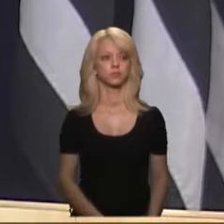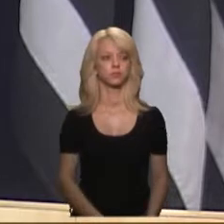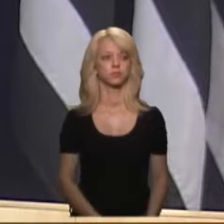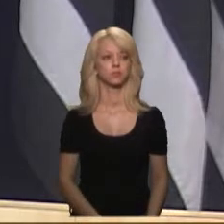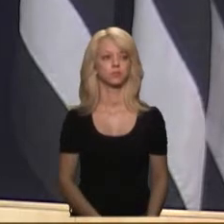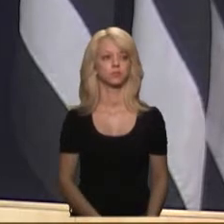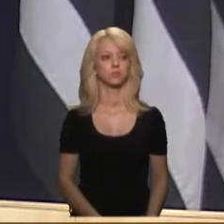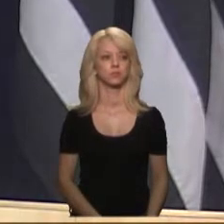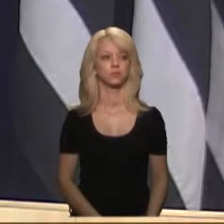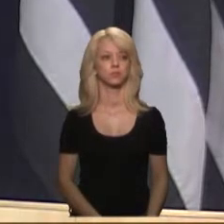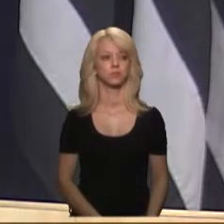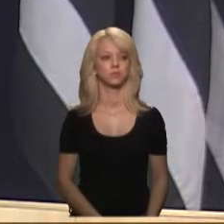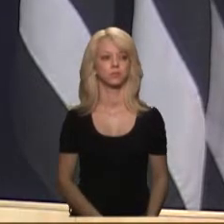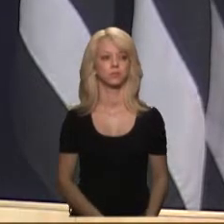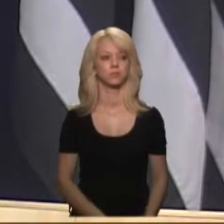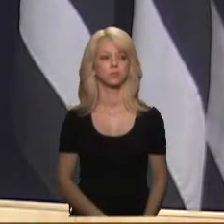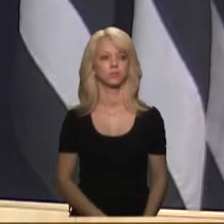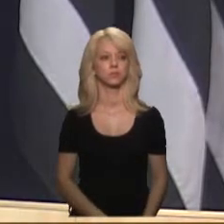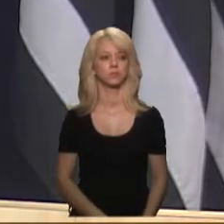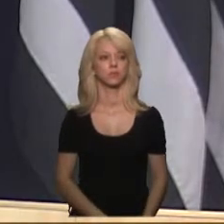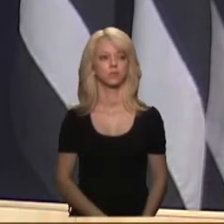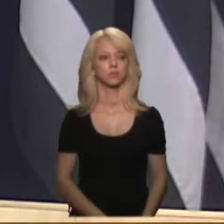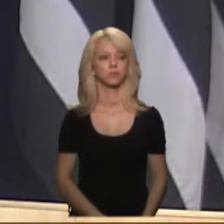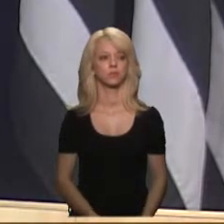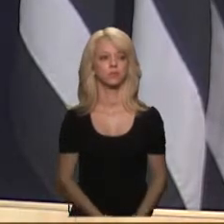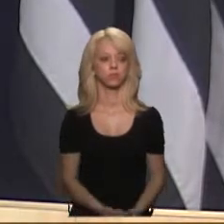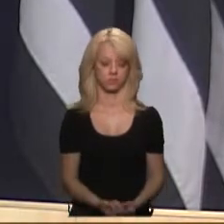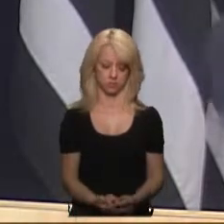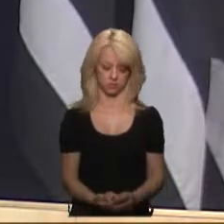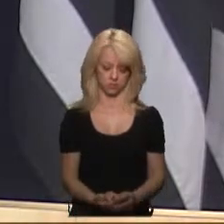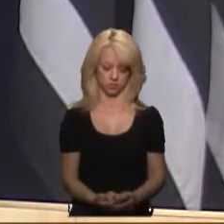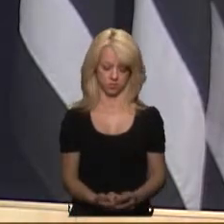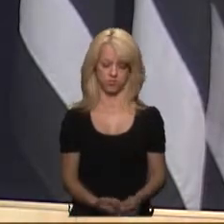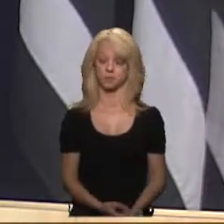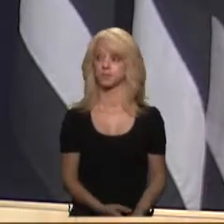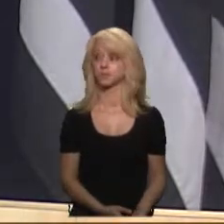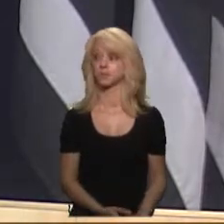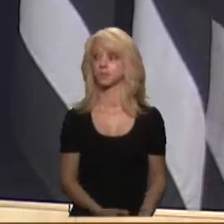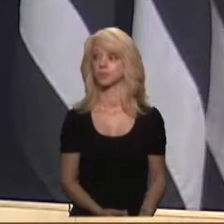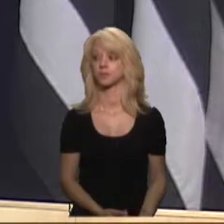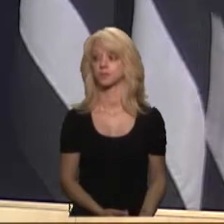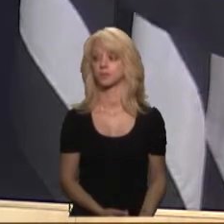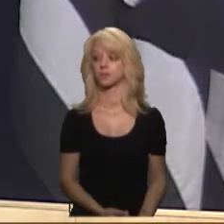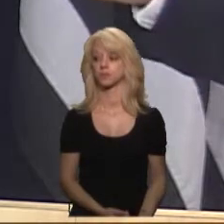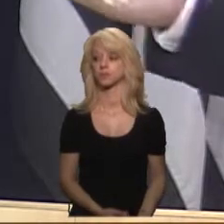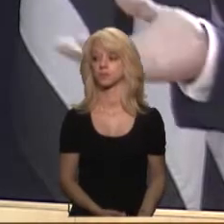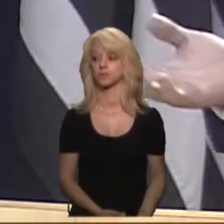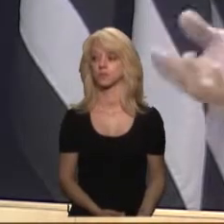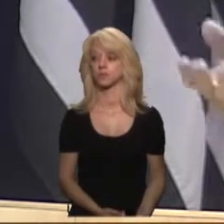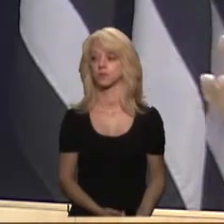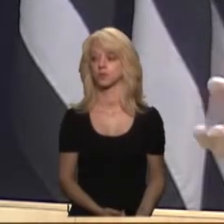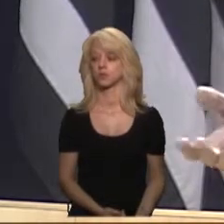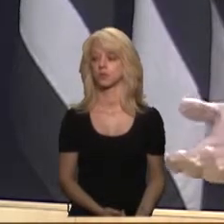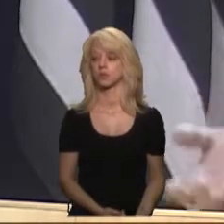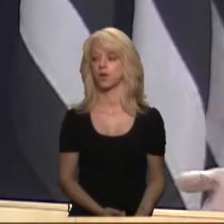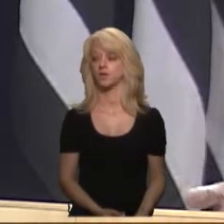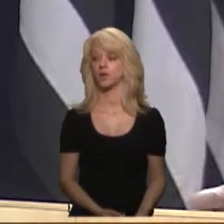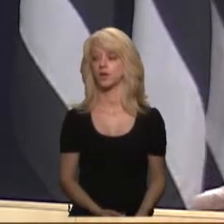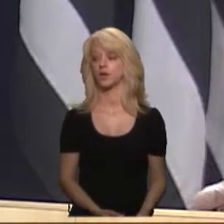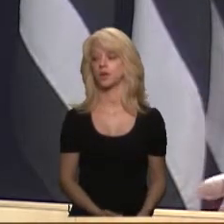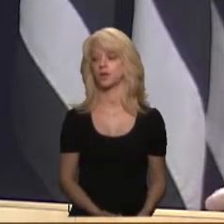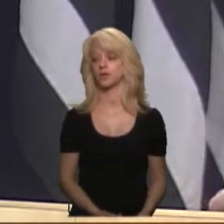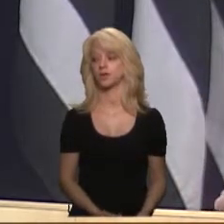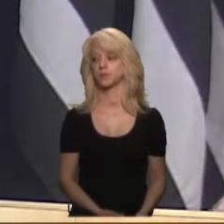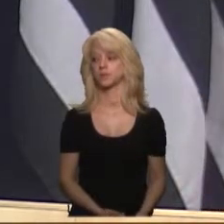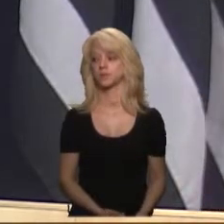plenário e estar preparado para discutir um projeto que é do alto areal, que atinge só na prefeitura quase 5 mil